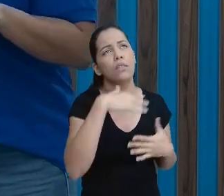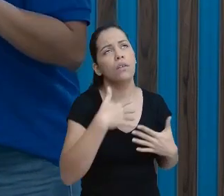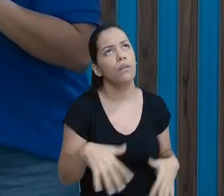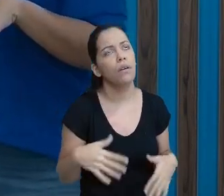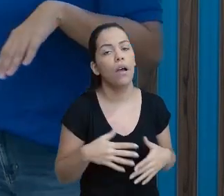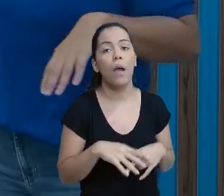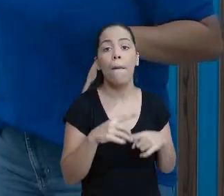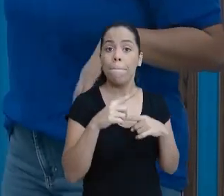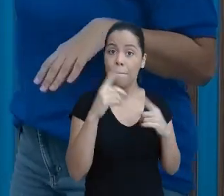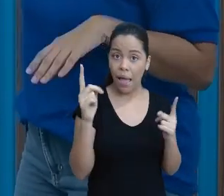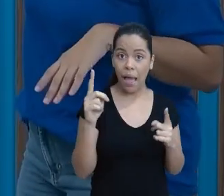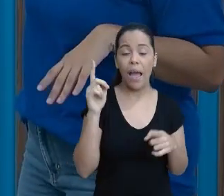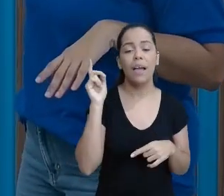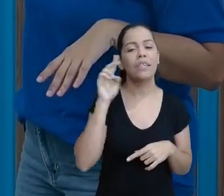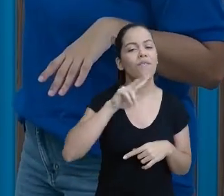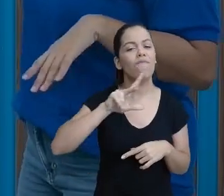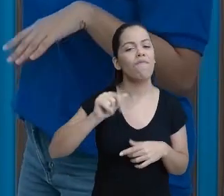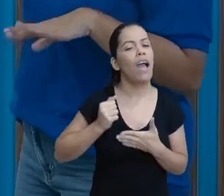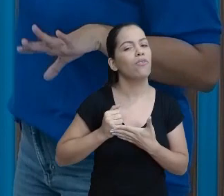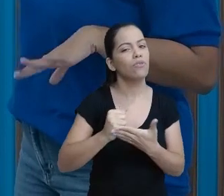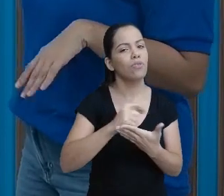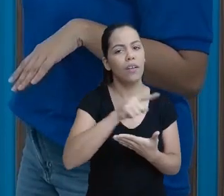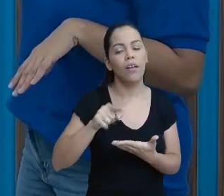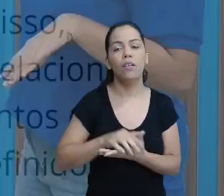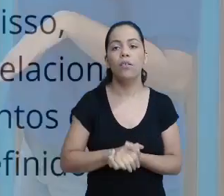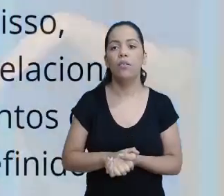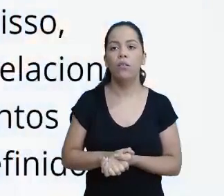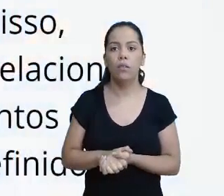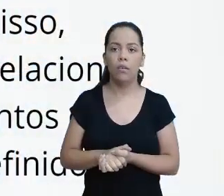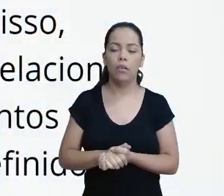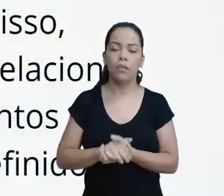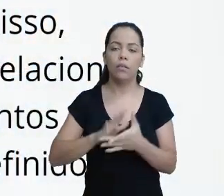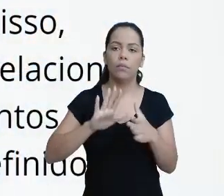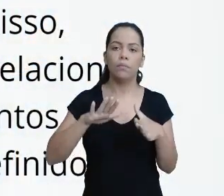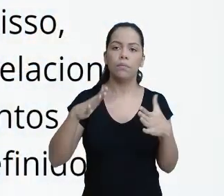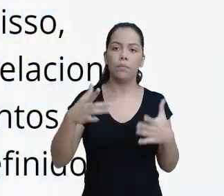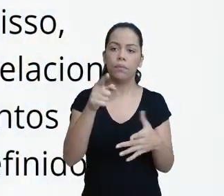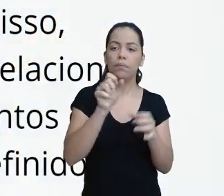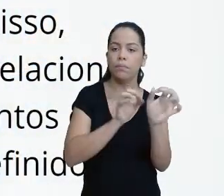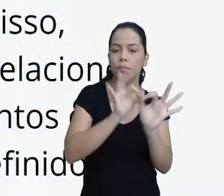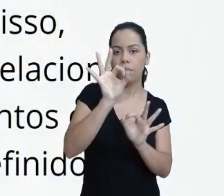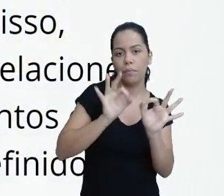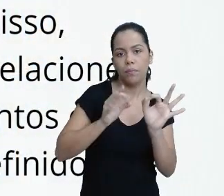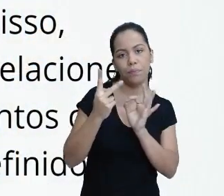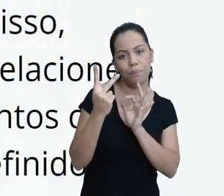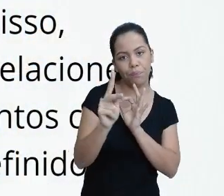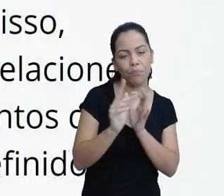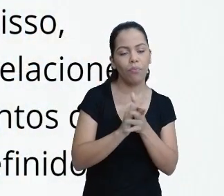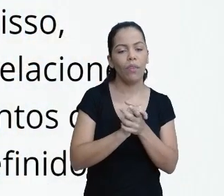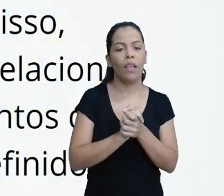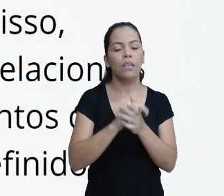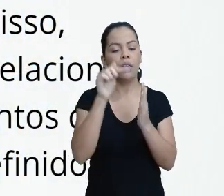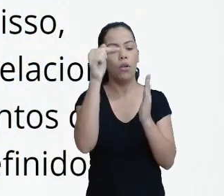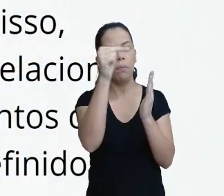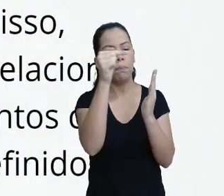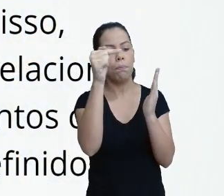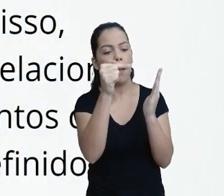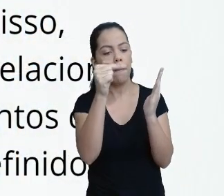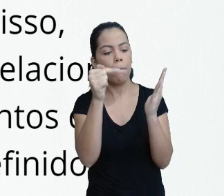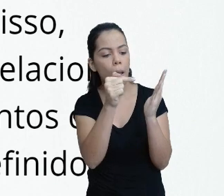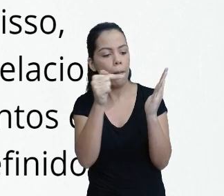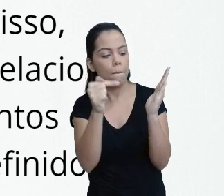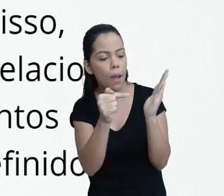vocês. Depois disso, então, organize seus planos em tópicos, como introdução,